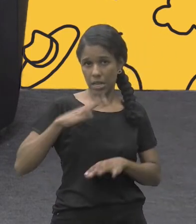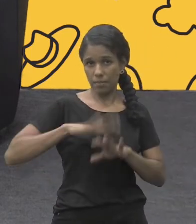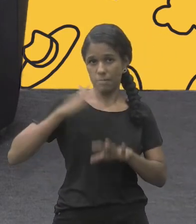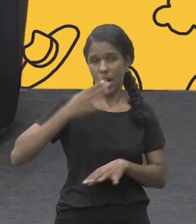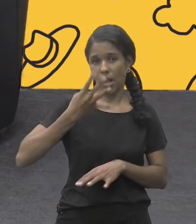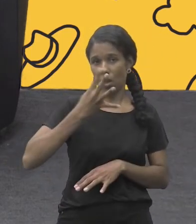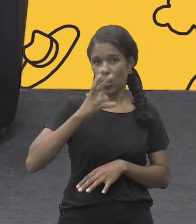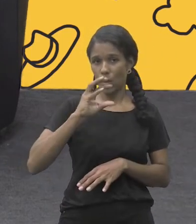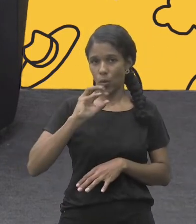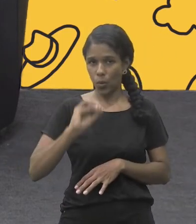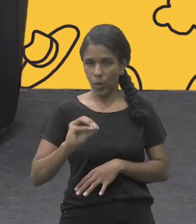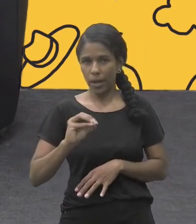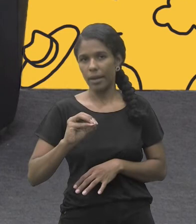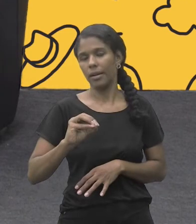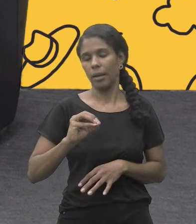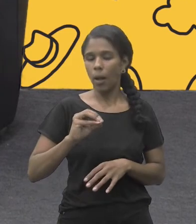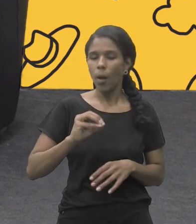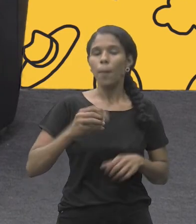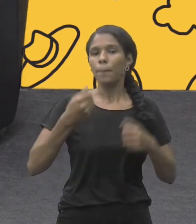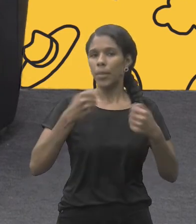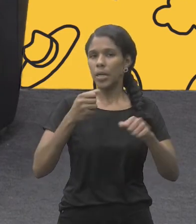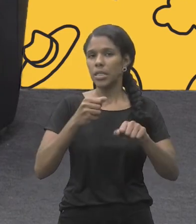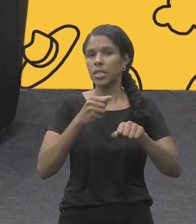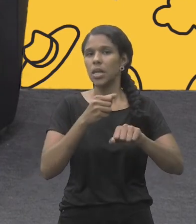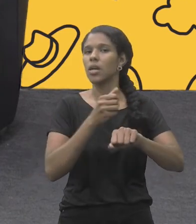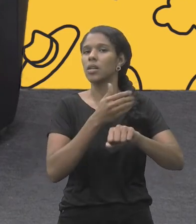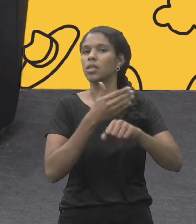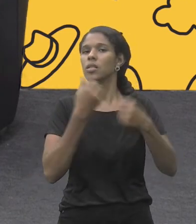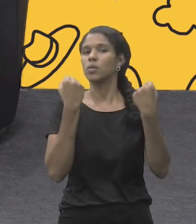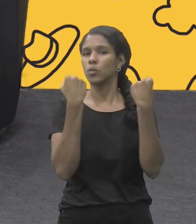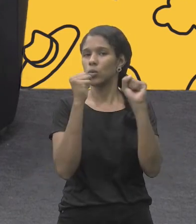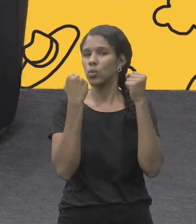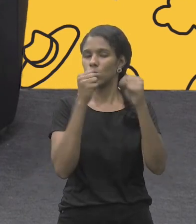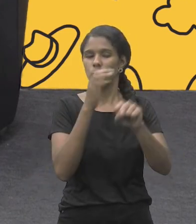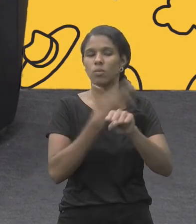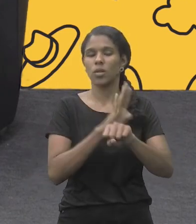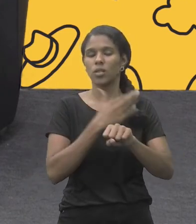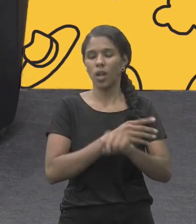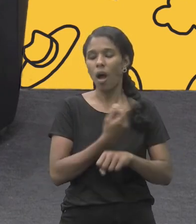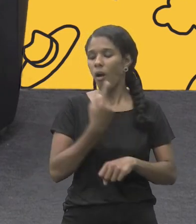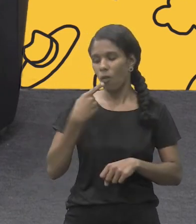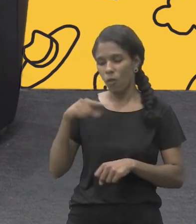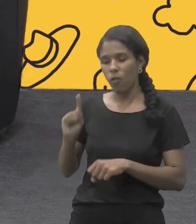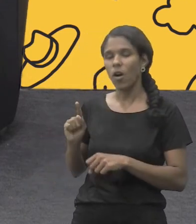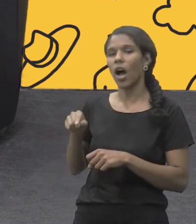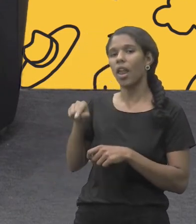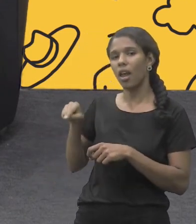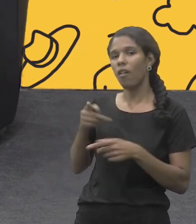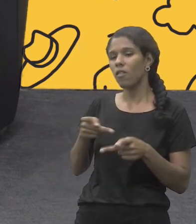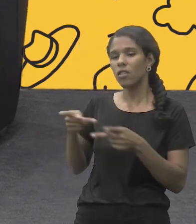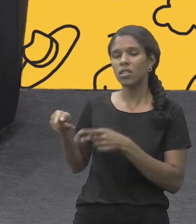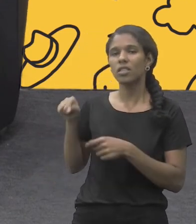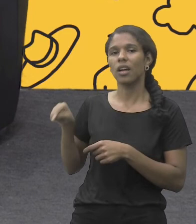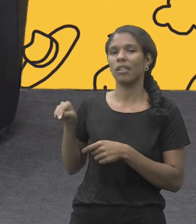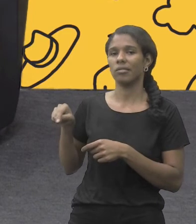de fazer exercício físico, vá lá na academia dele? Pode ir, pode ir, com certeza.